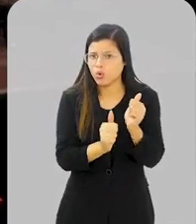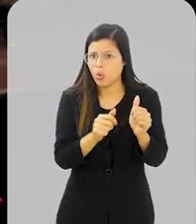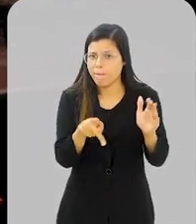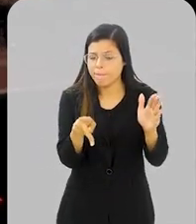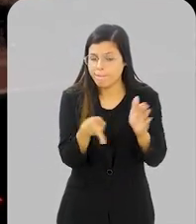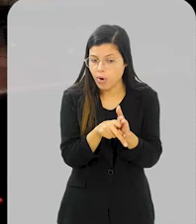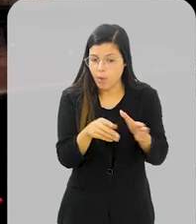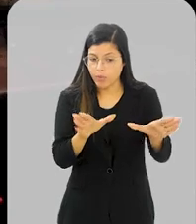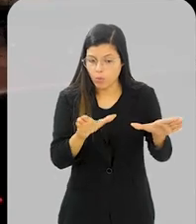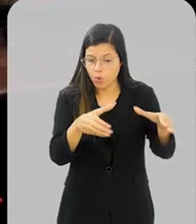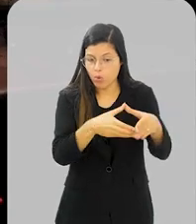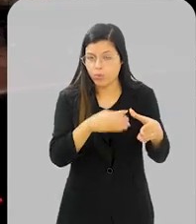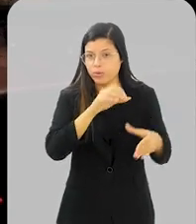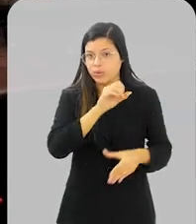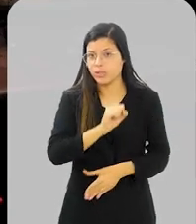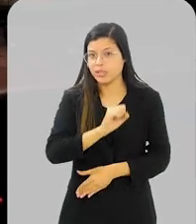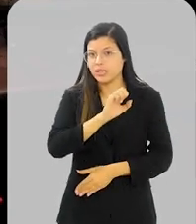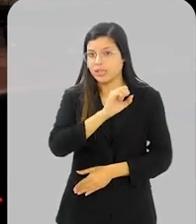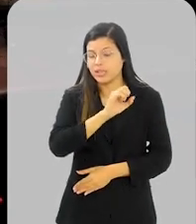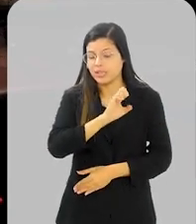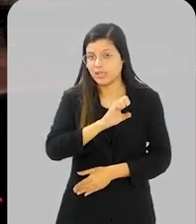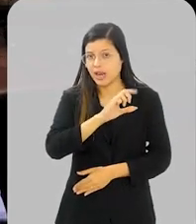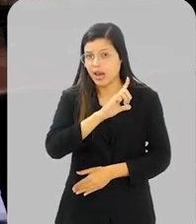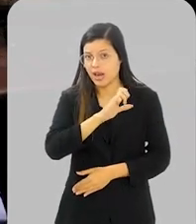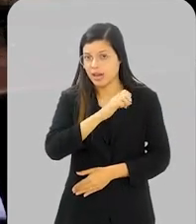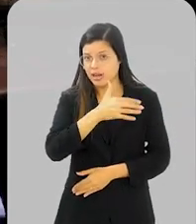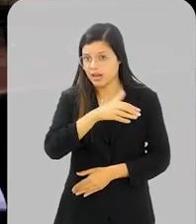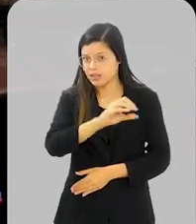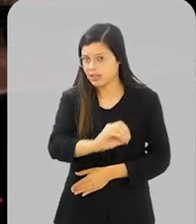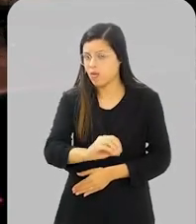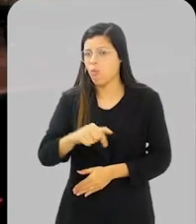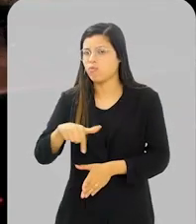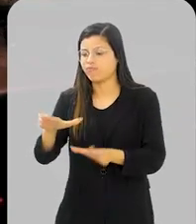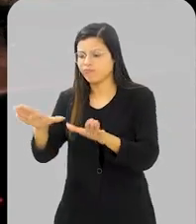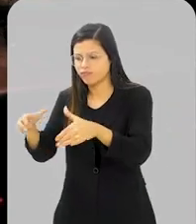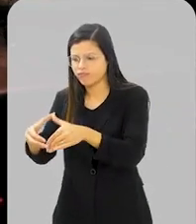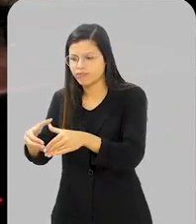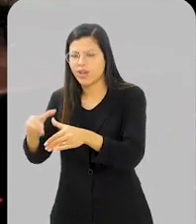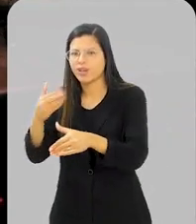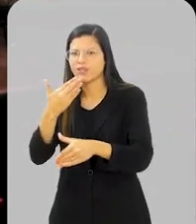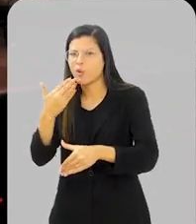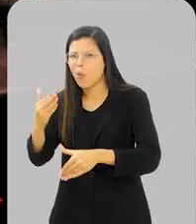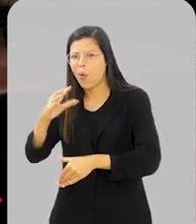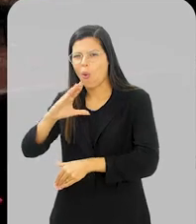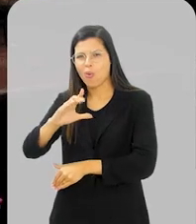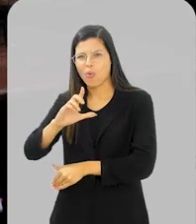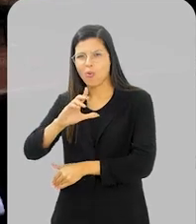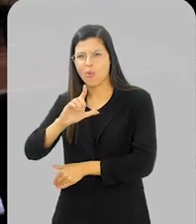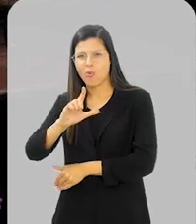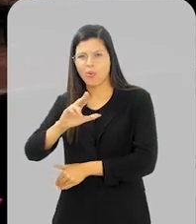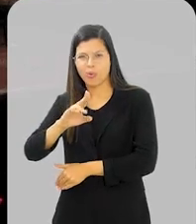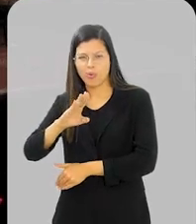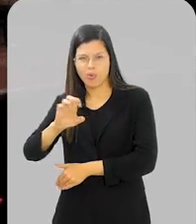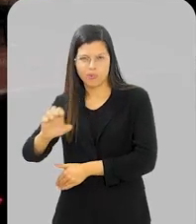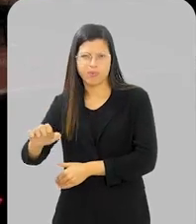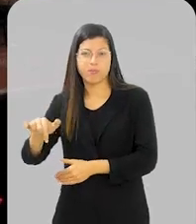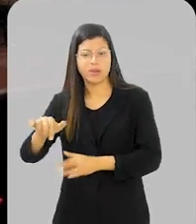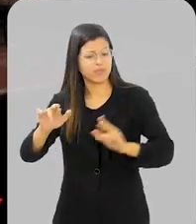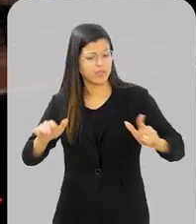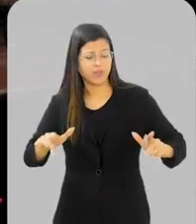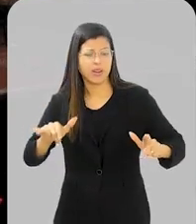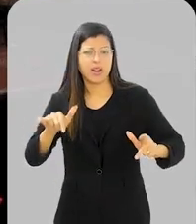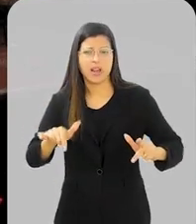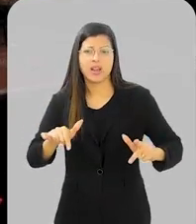pela experiência que eu tenho de seleção brasileira, cobertura de seleção brasileira, vários